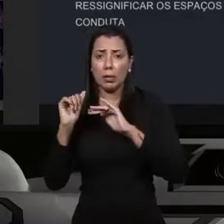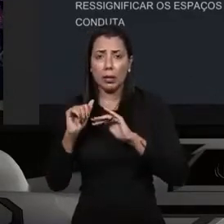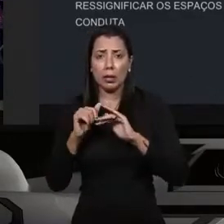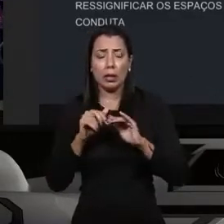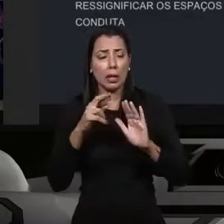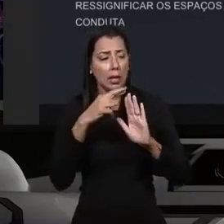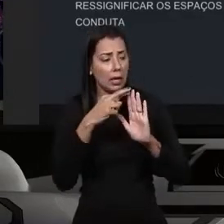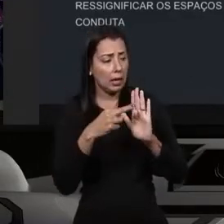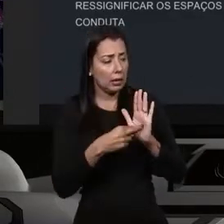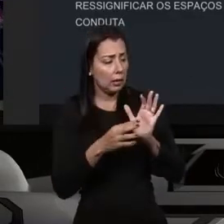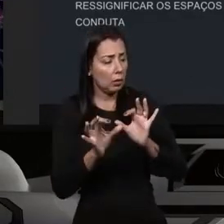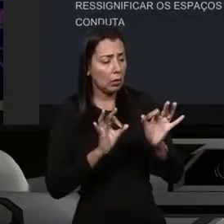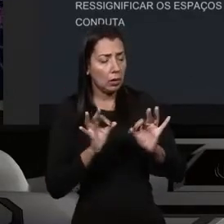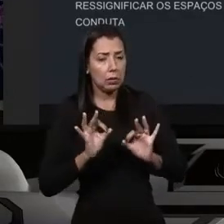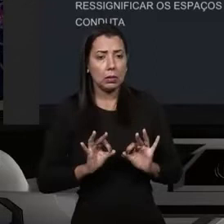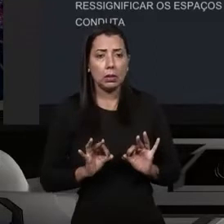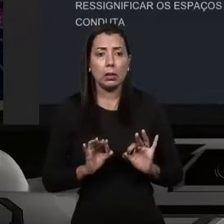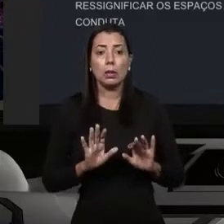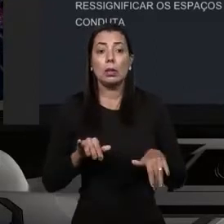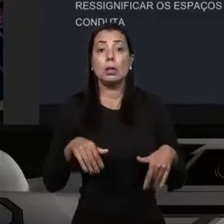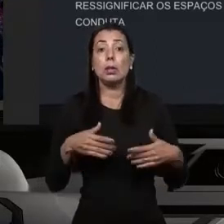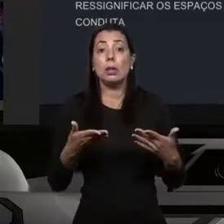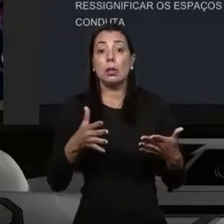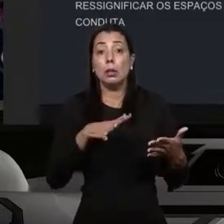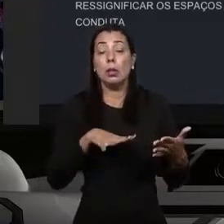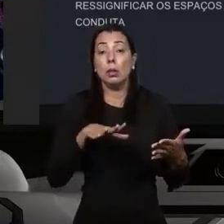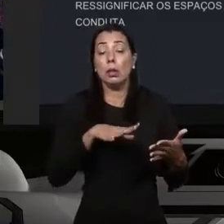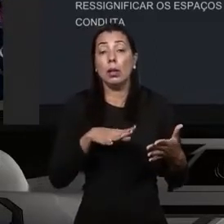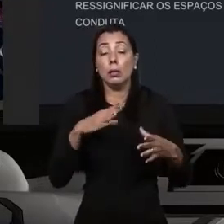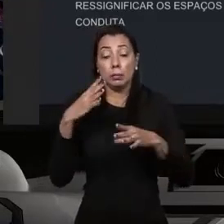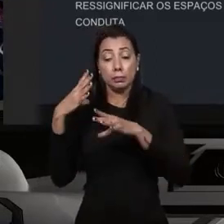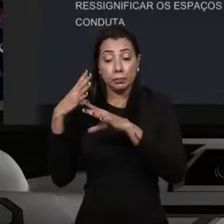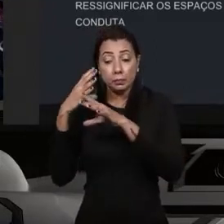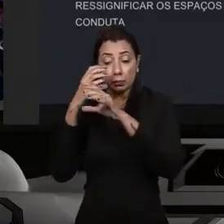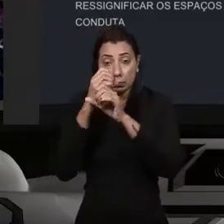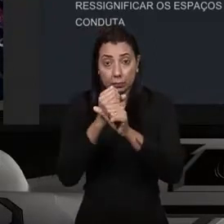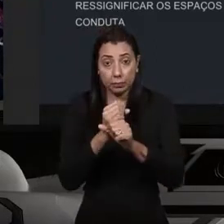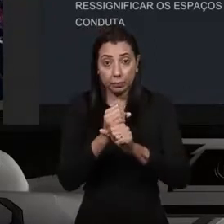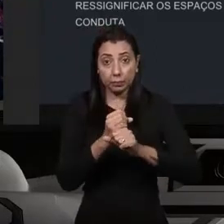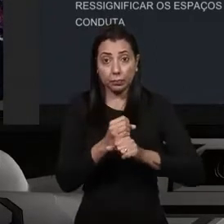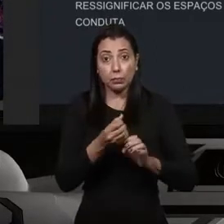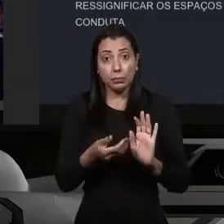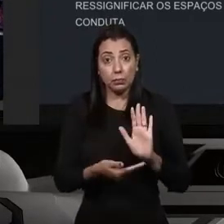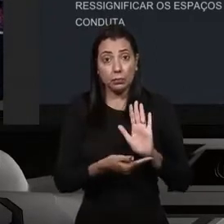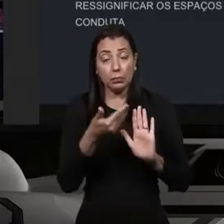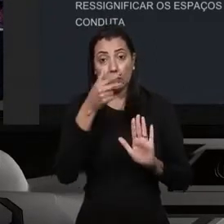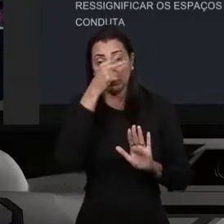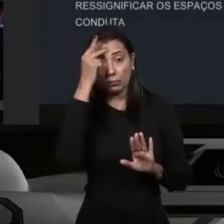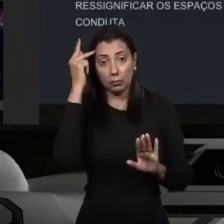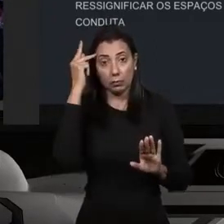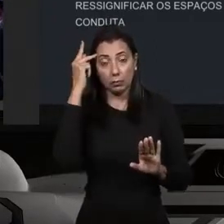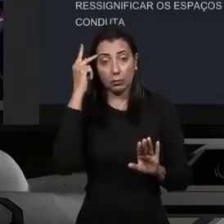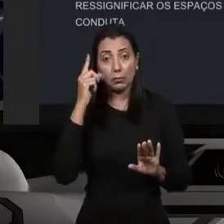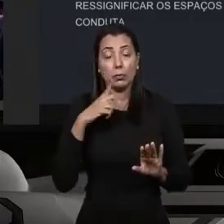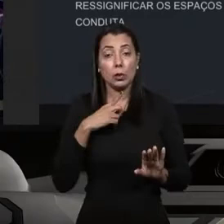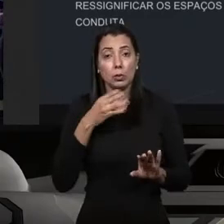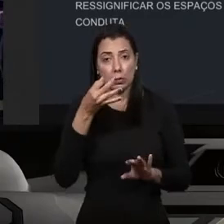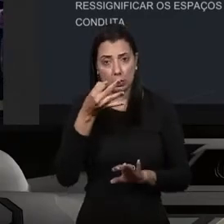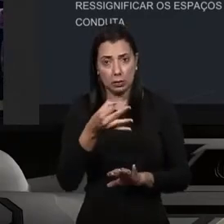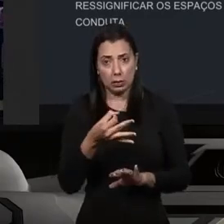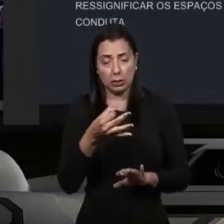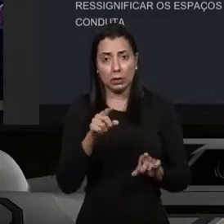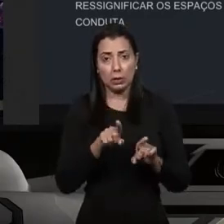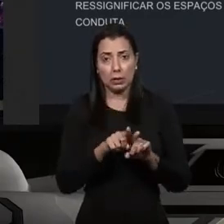regras organizacionais. Então, o espaço de laboratório é um espaço de tirar as pessoas um pouco do convencional e